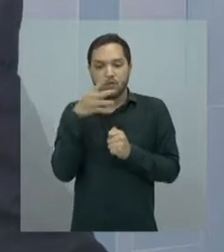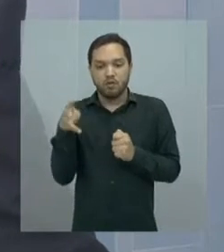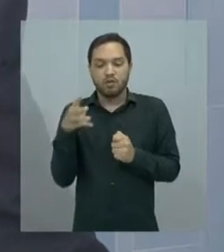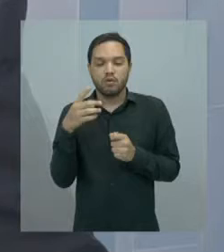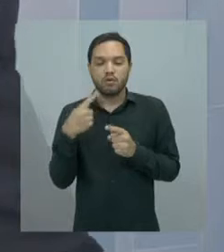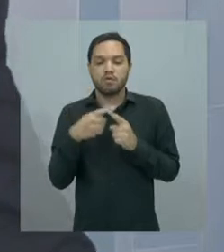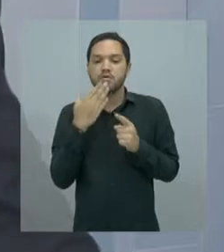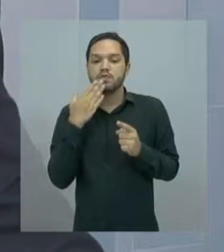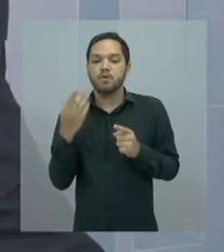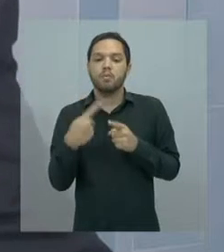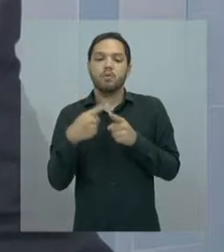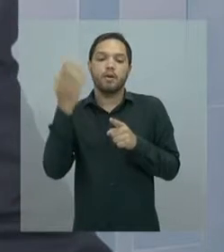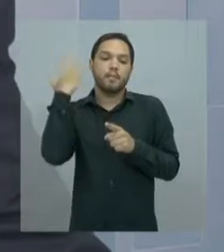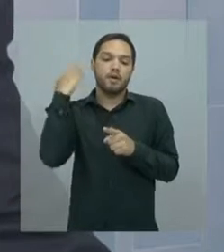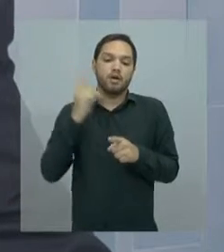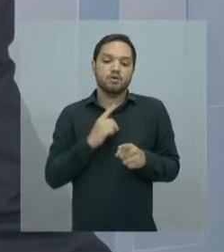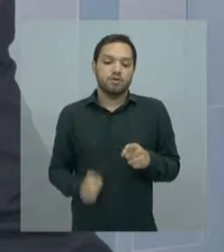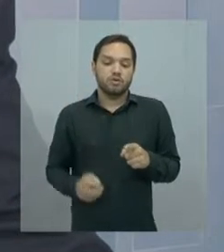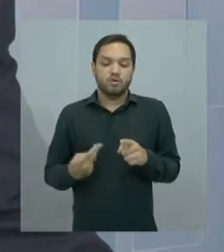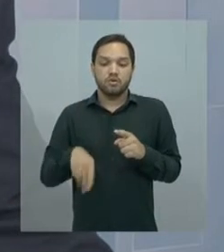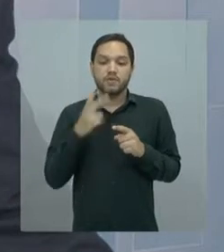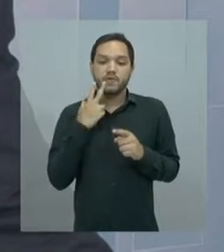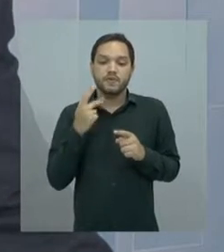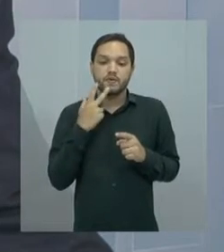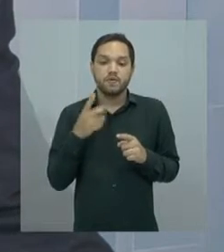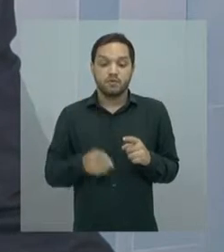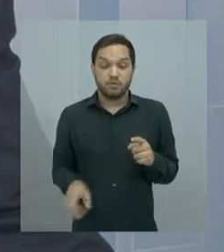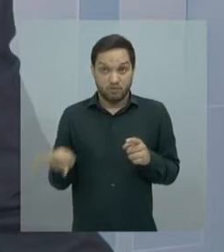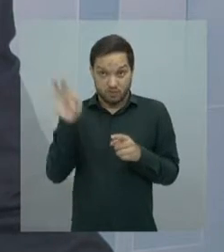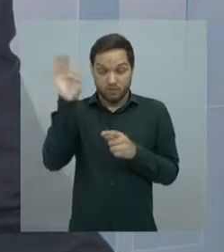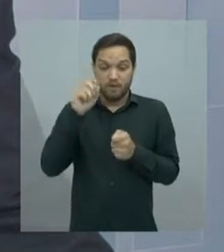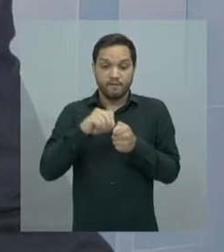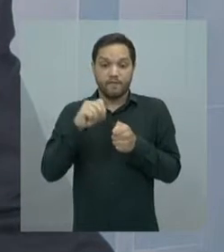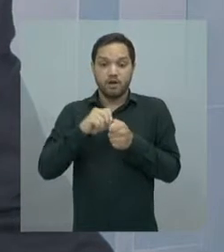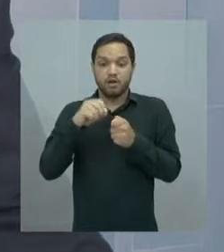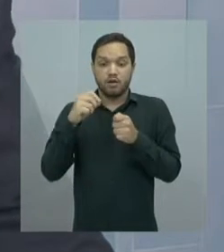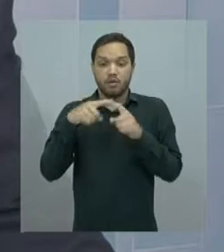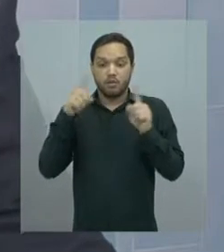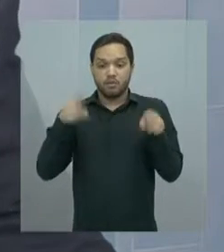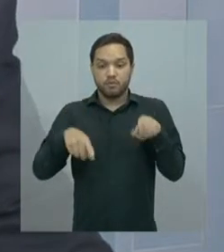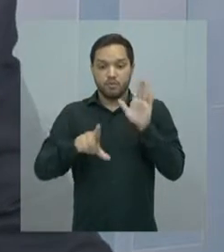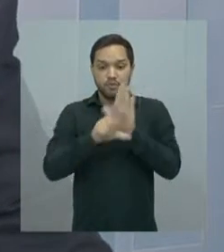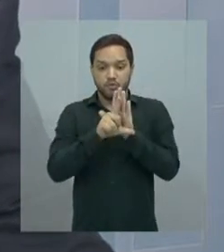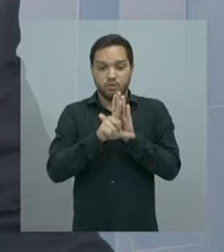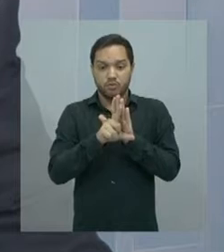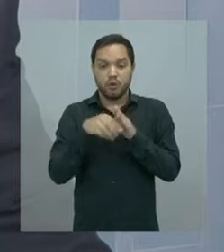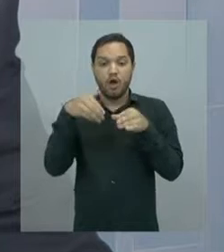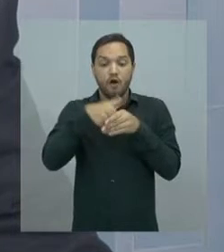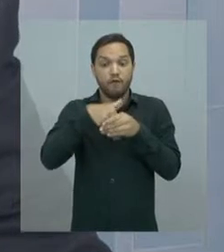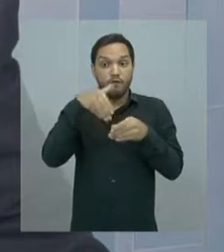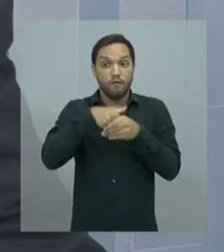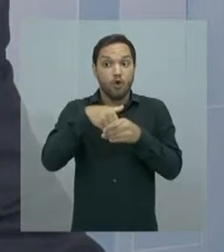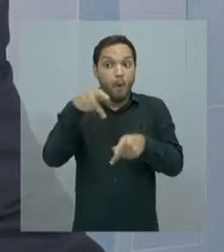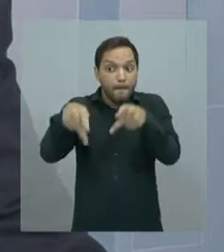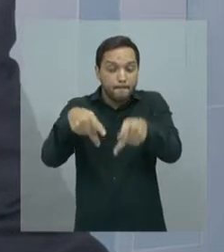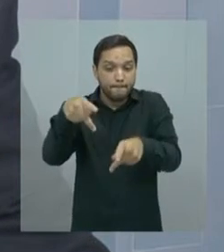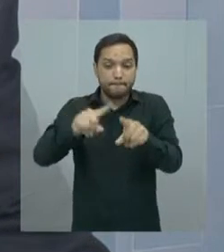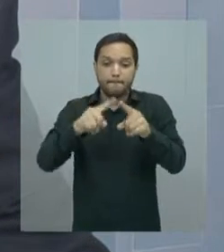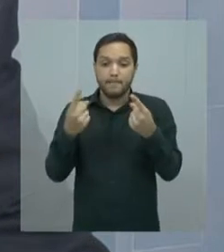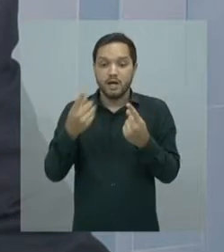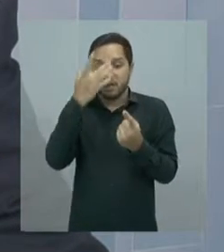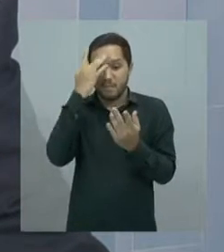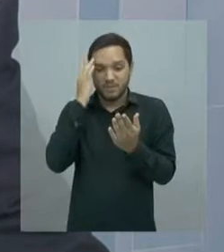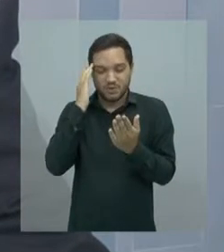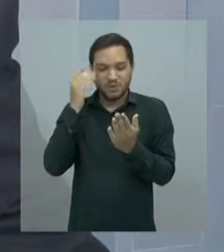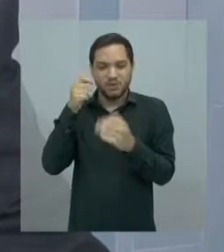no passado, outro deputado do Estado de Ceará, federal, fez um projeto de lei que era para ser por voto popular. Mas o relator